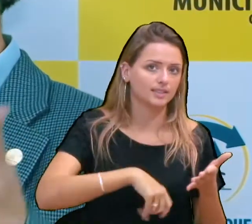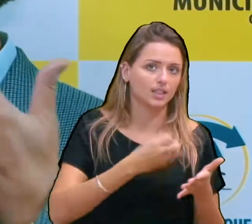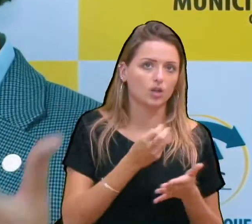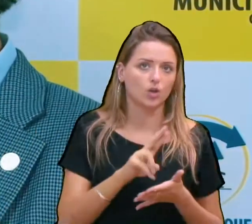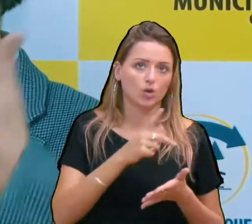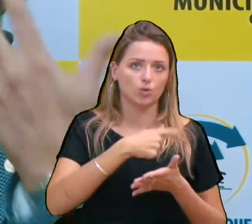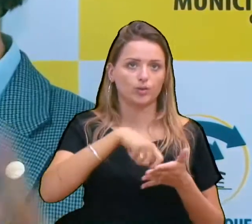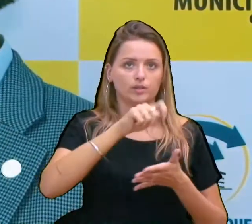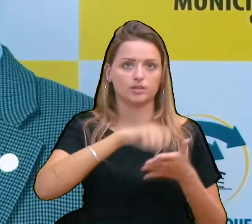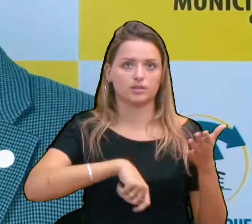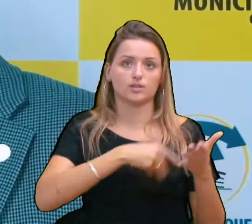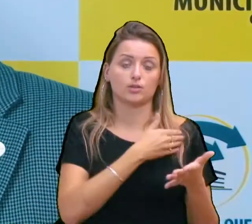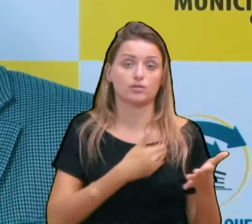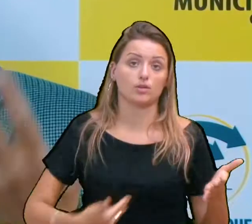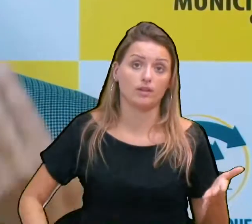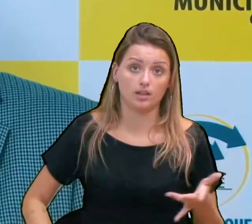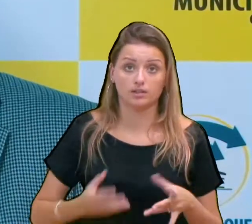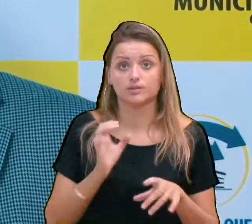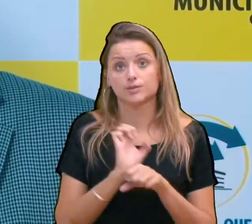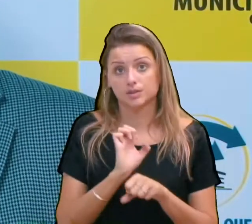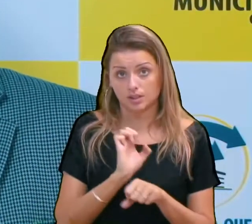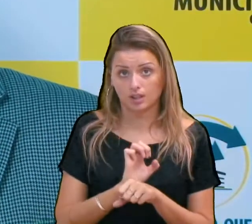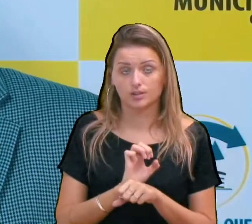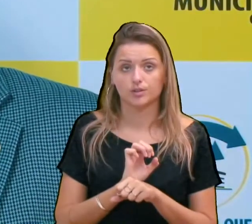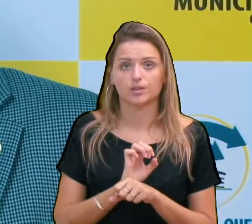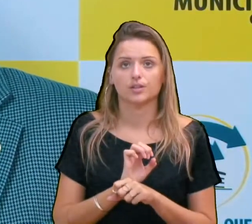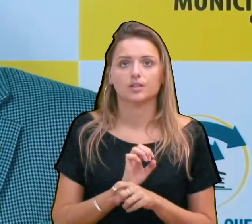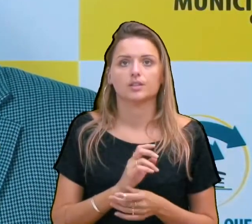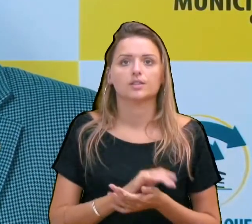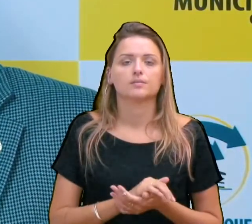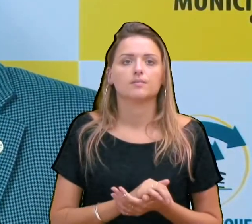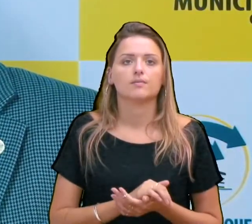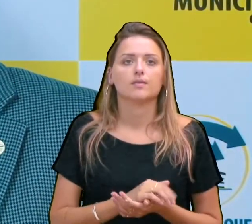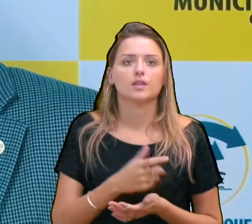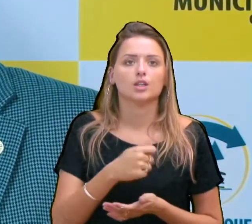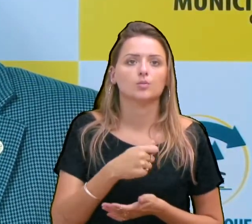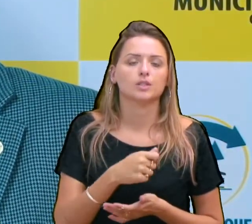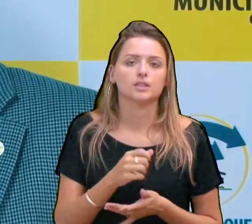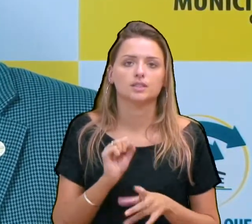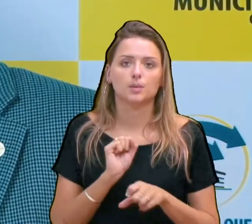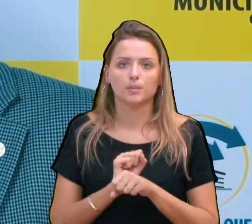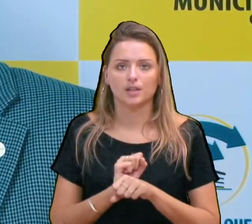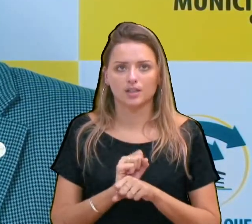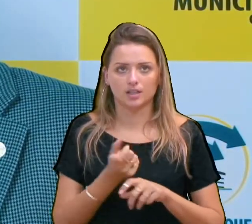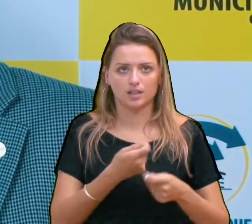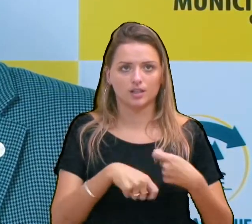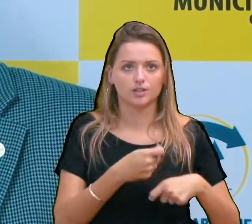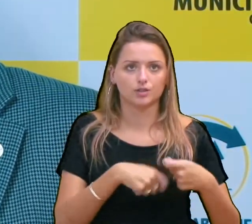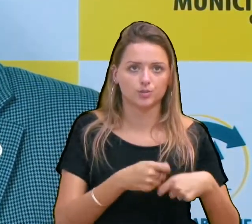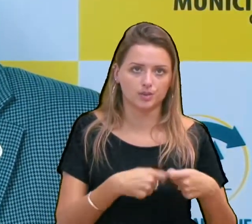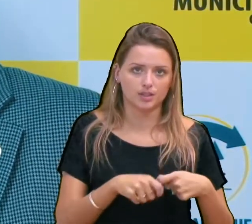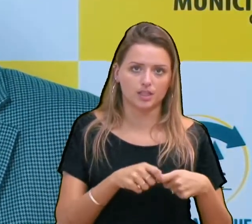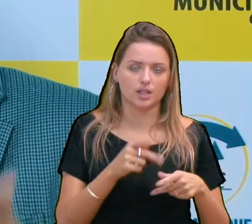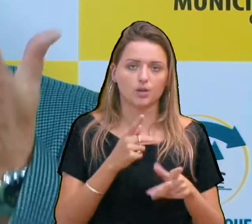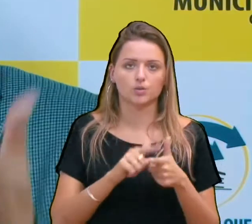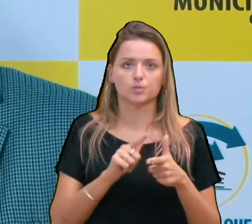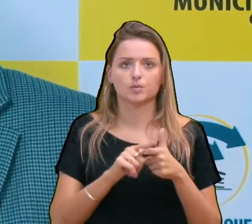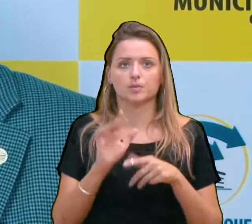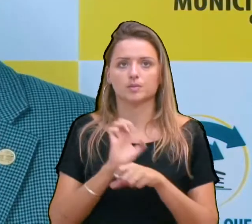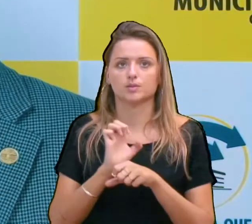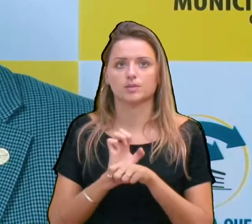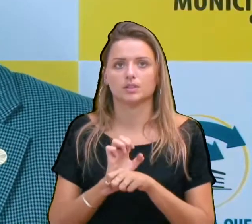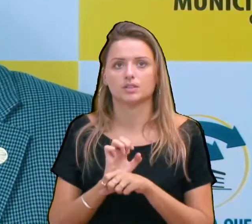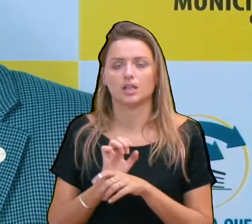ser assinatura do governador, que realmente deveria, nesse momento, parar de administrar e ver os problemas do estado do Rio Grande do Sul